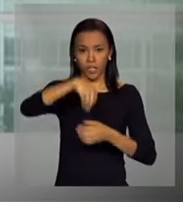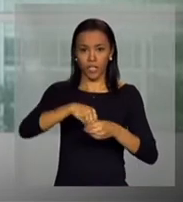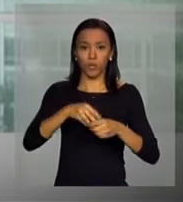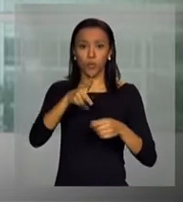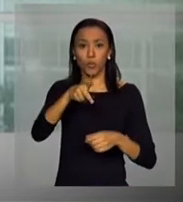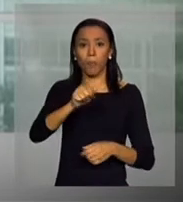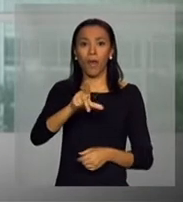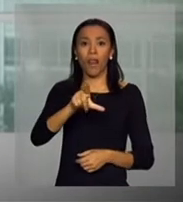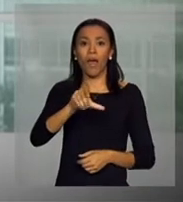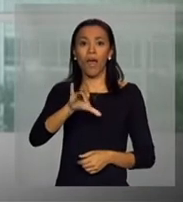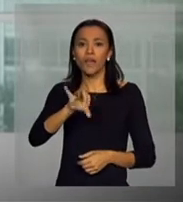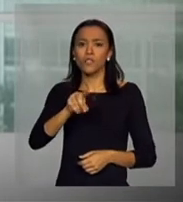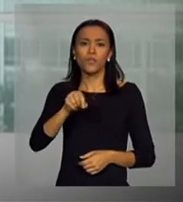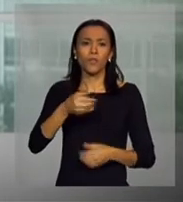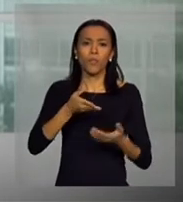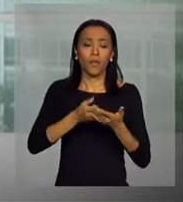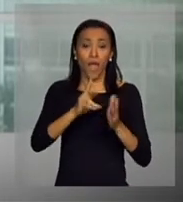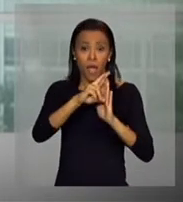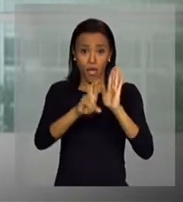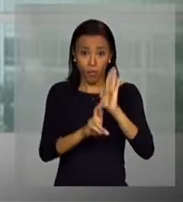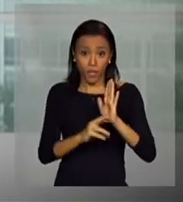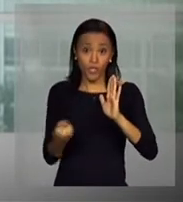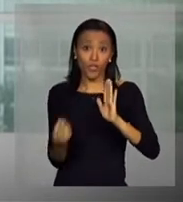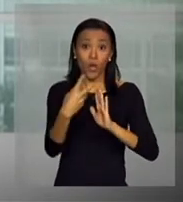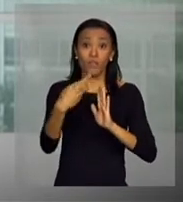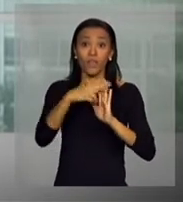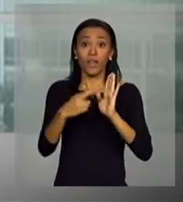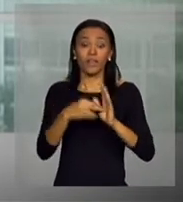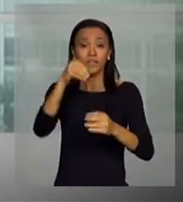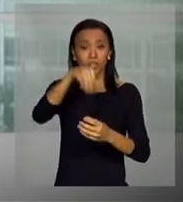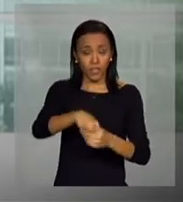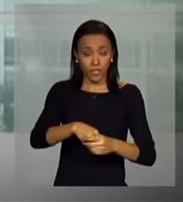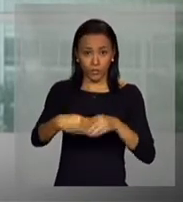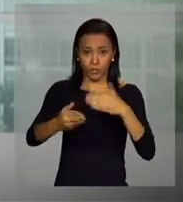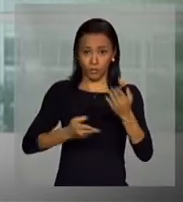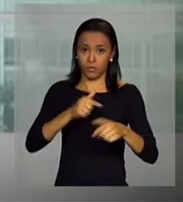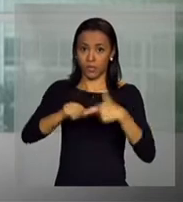do Planalto sobre a regulamentação das novas regras do trabalho